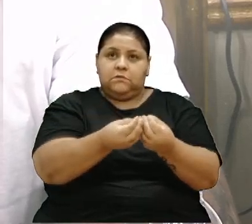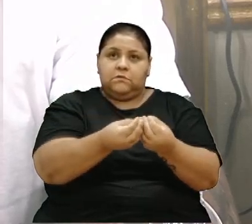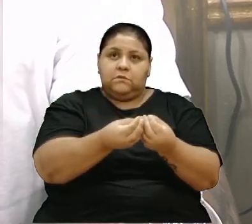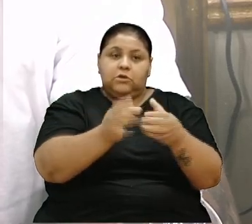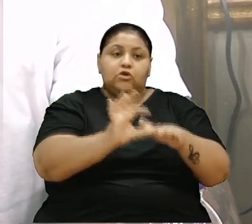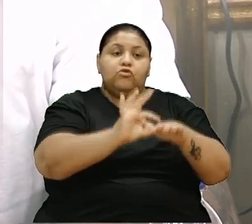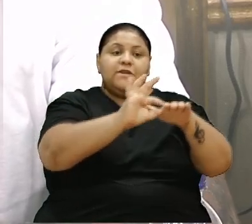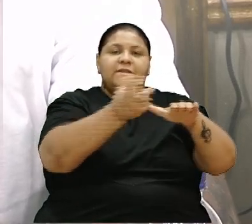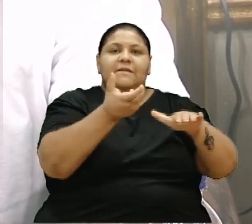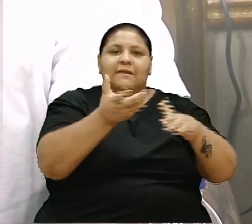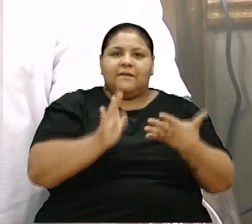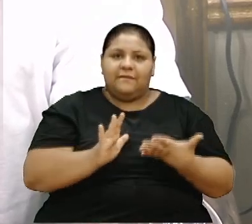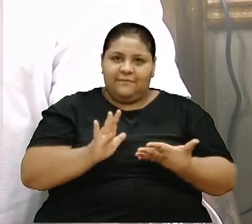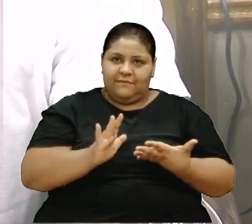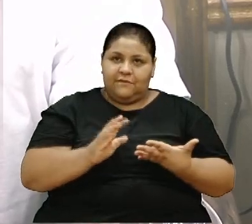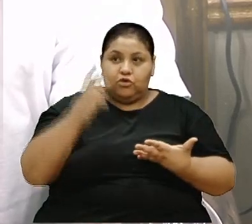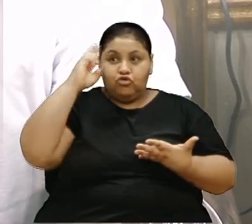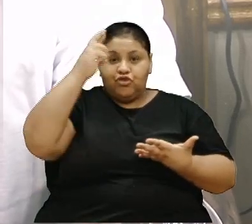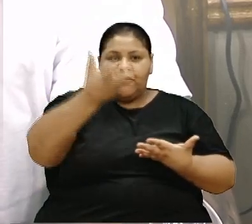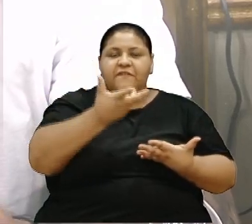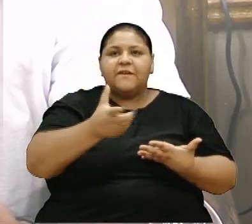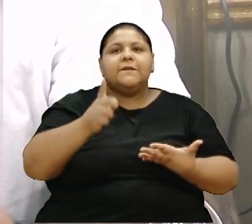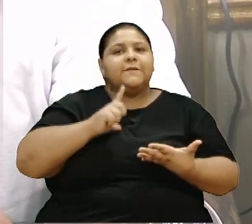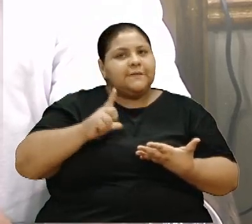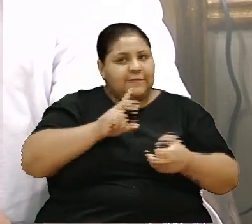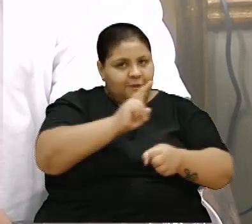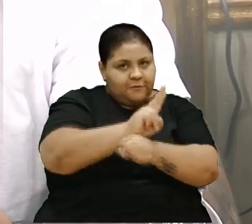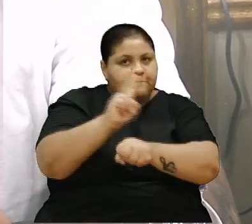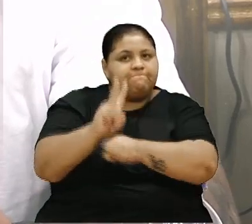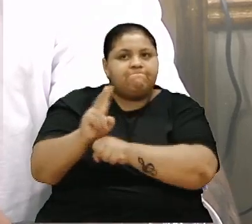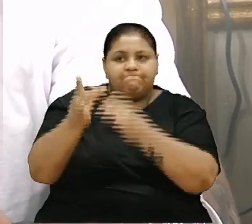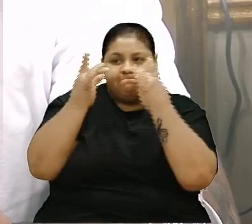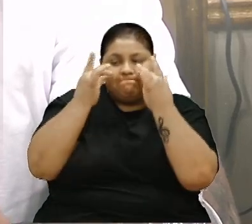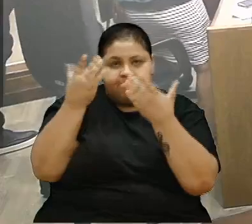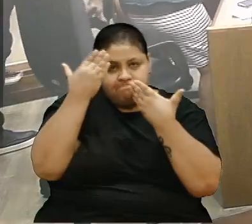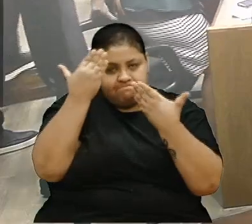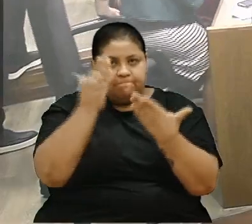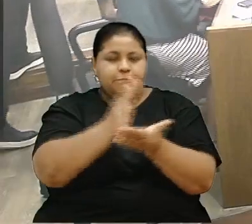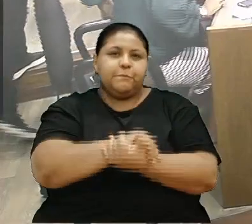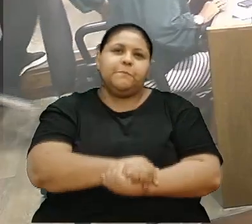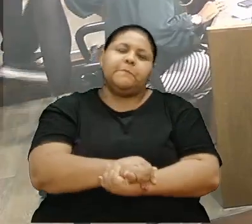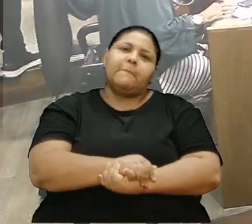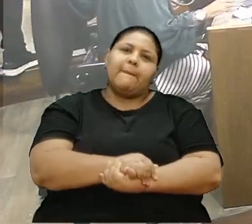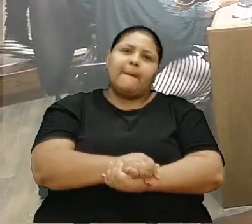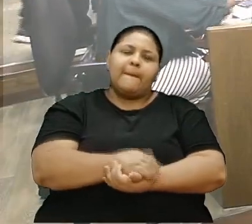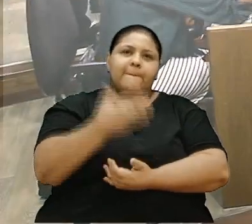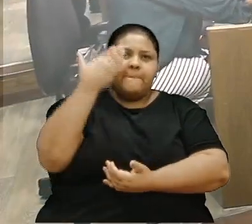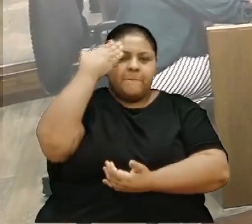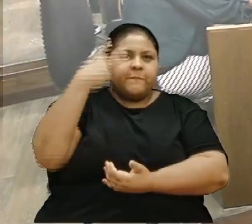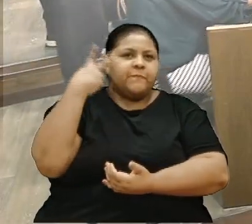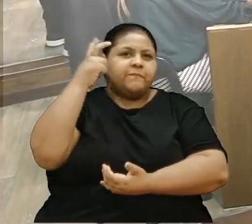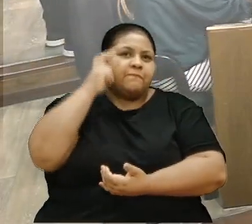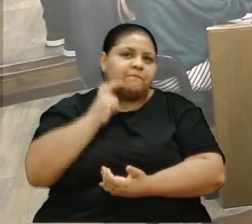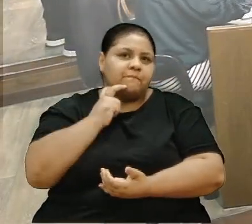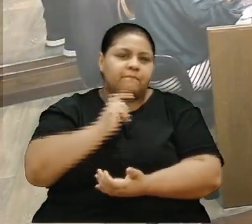quer. Então é isso que tem que ter o cuidado e atenção. Obrigado. Obrigado, vereador Daniel.